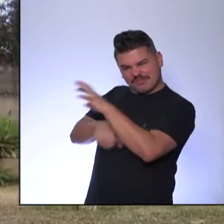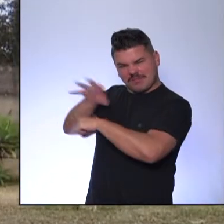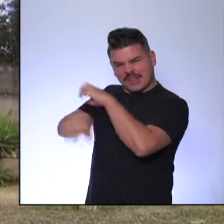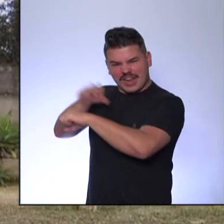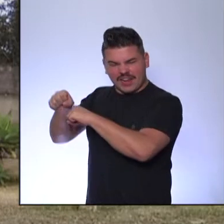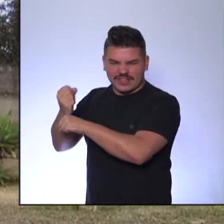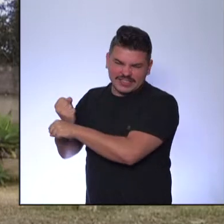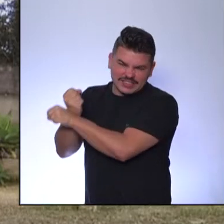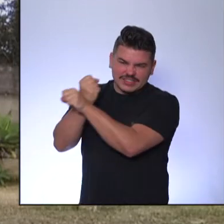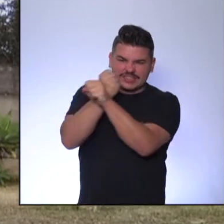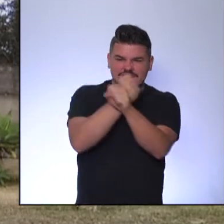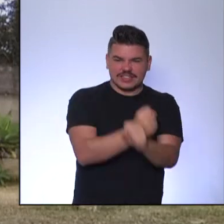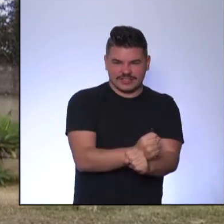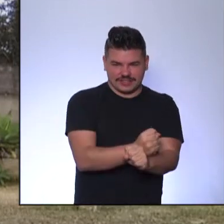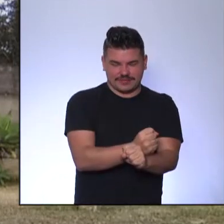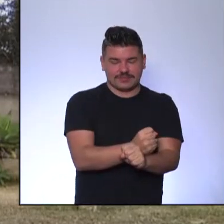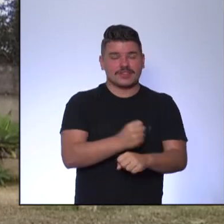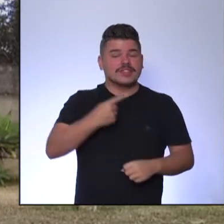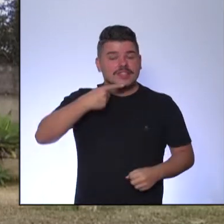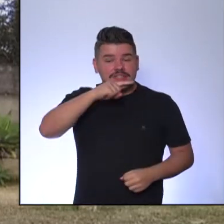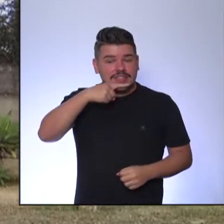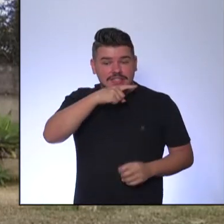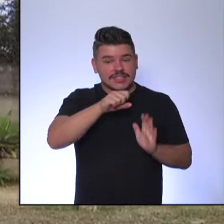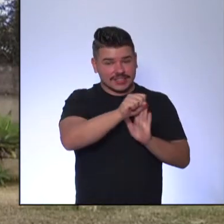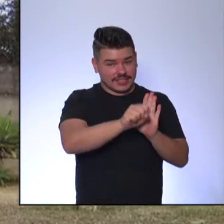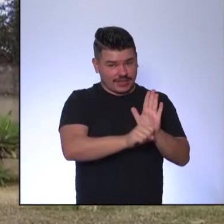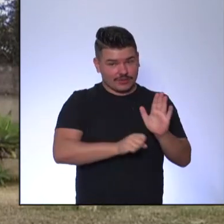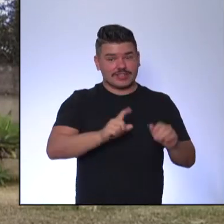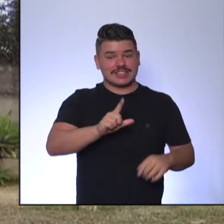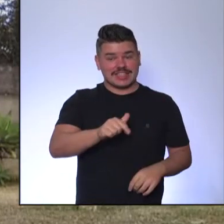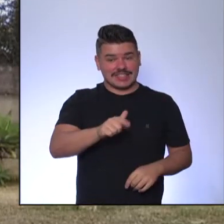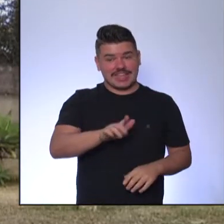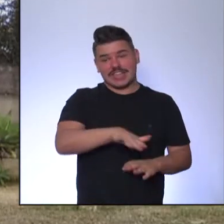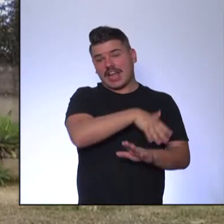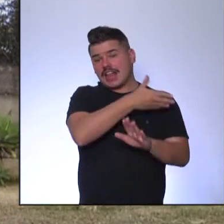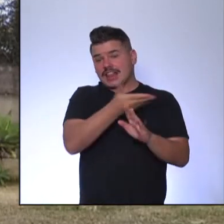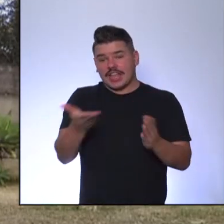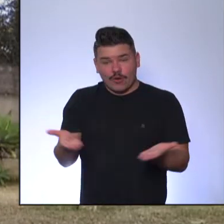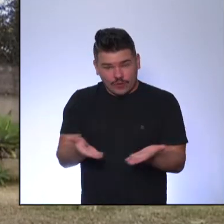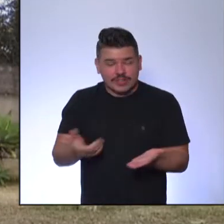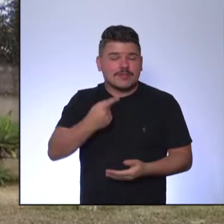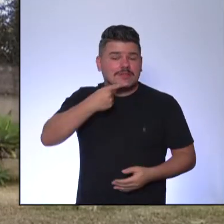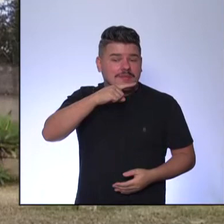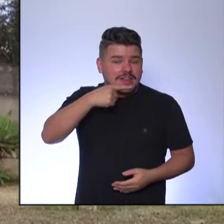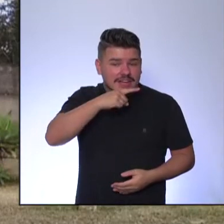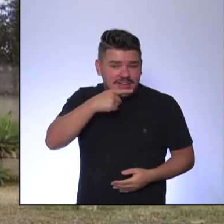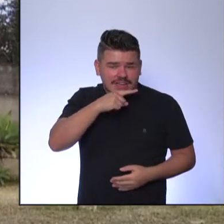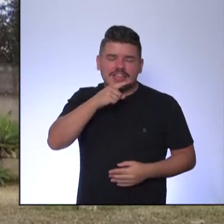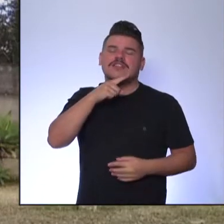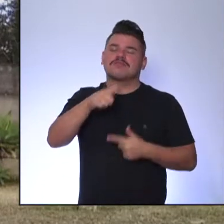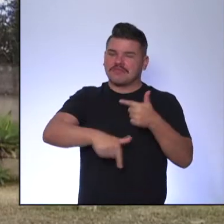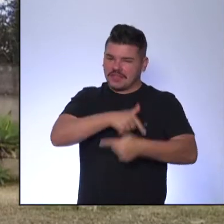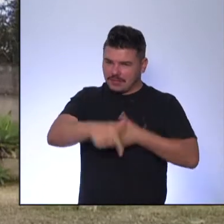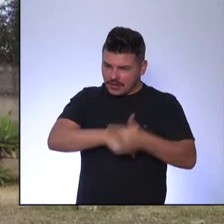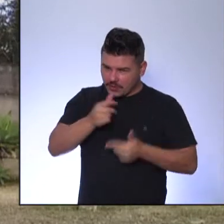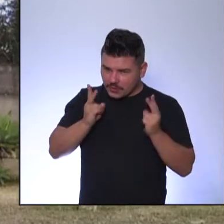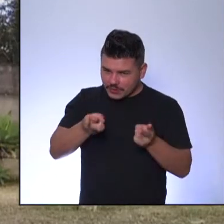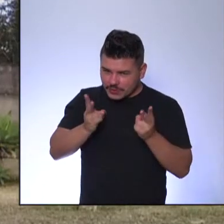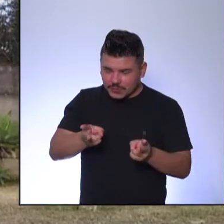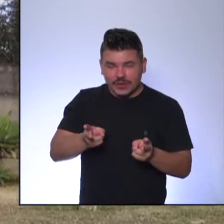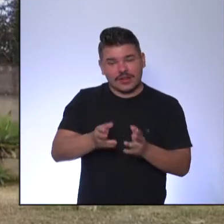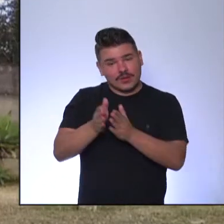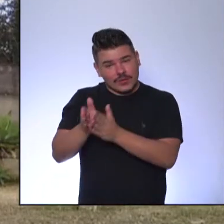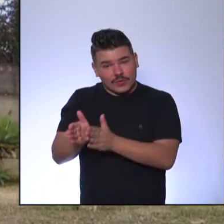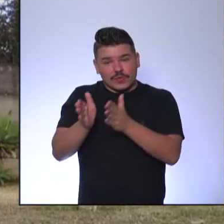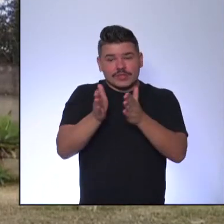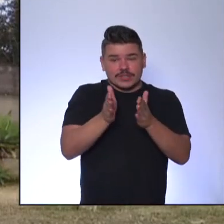a cana-de-açúcar continua o principal produto da economia aqui do Brasil, mas outros ciclos começam a se formar. Um deles é o